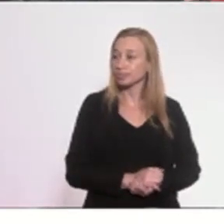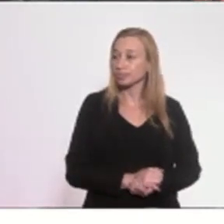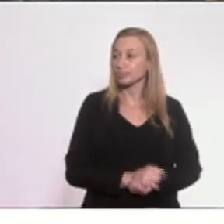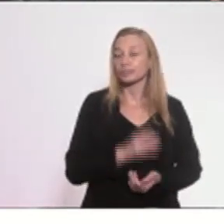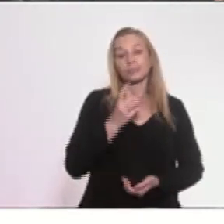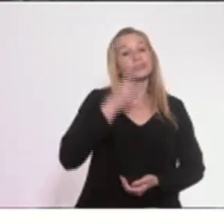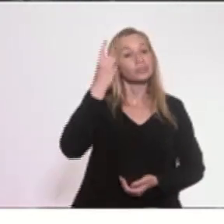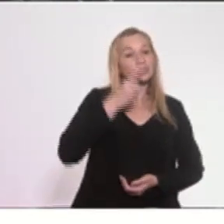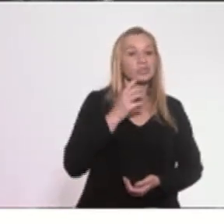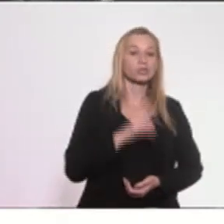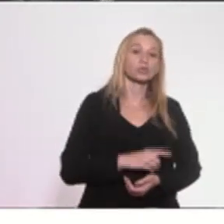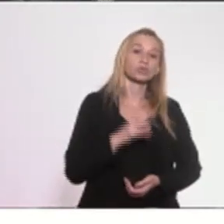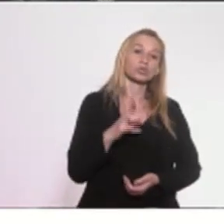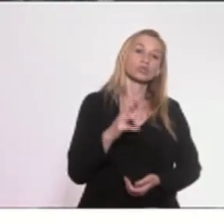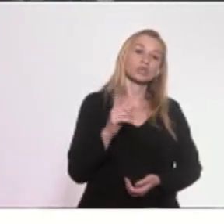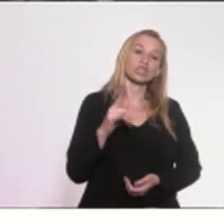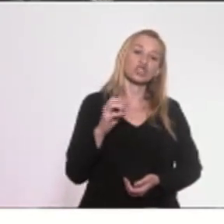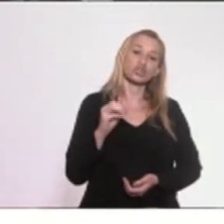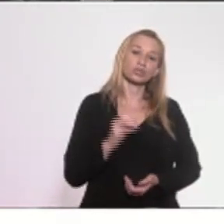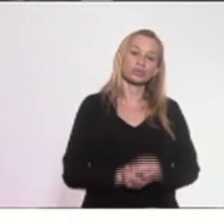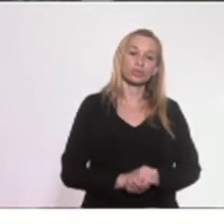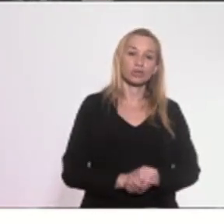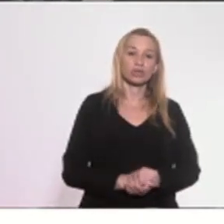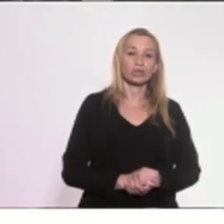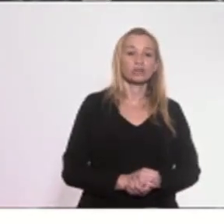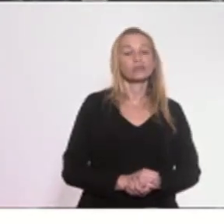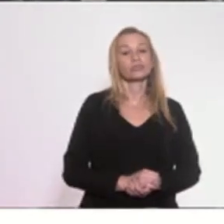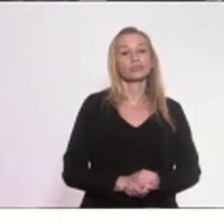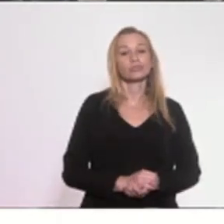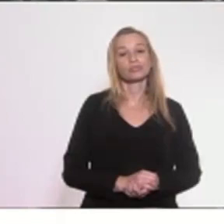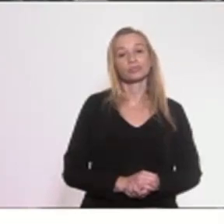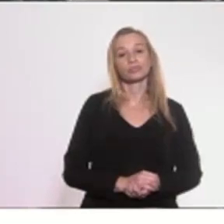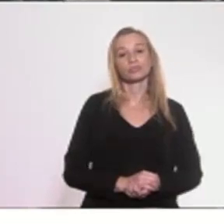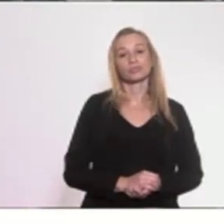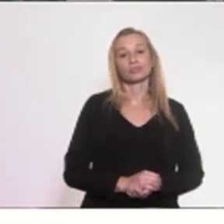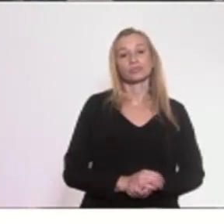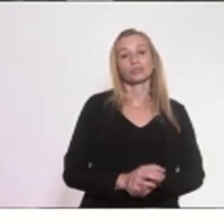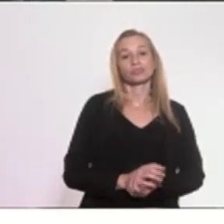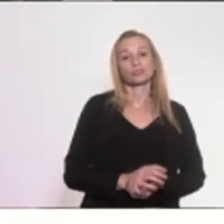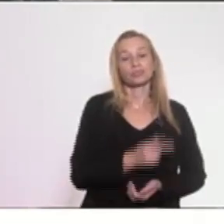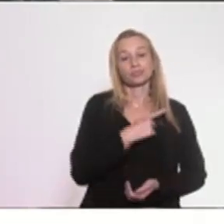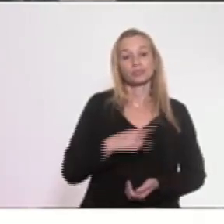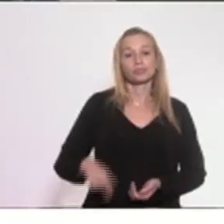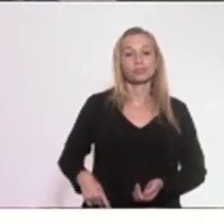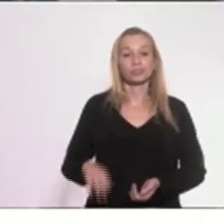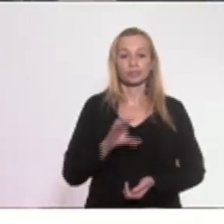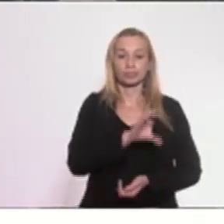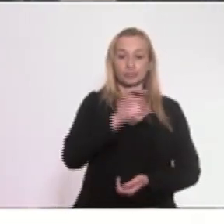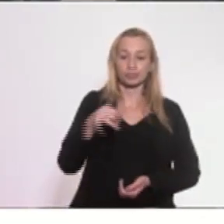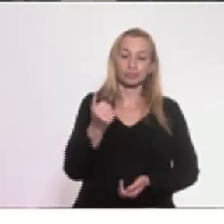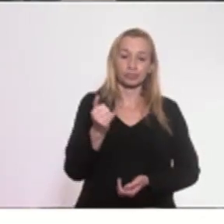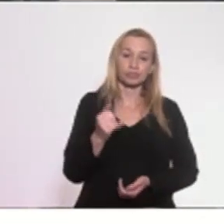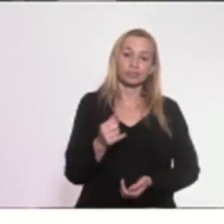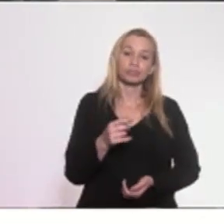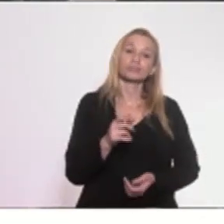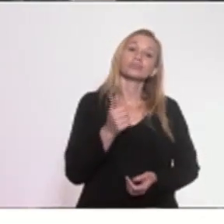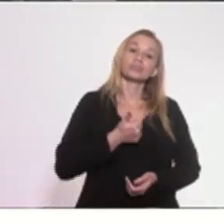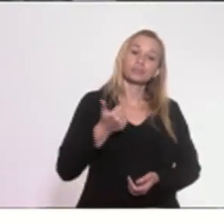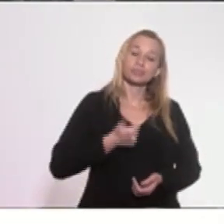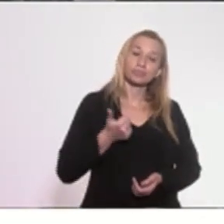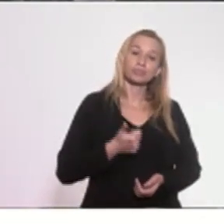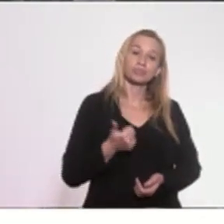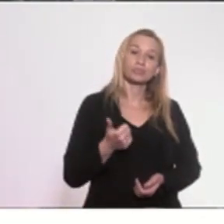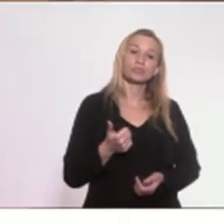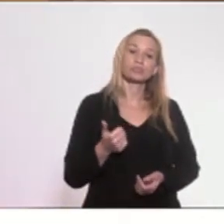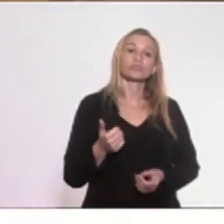Deputado doutor Serginho. Dialogando aqui com o presidente da CCJ, primeiro quero apresentar o voto divergente acolhendo o